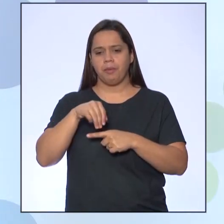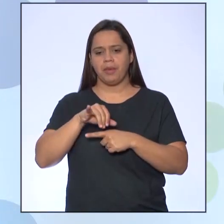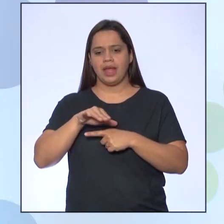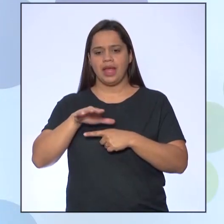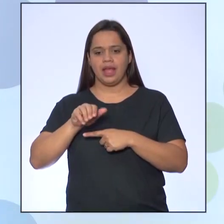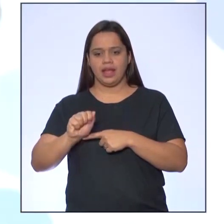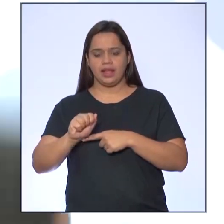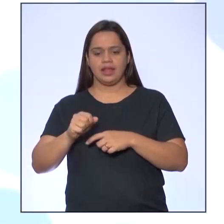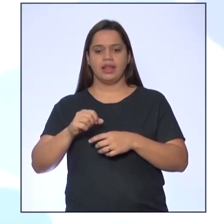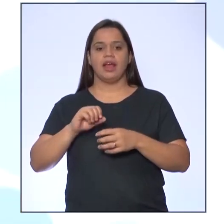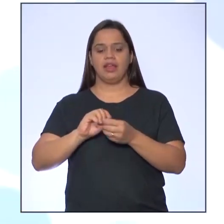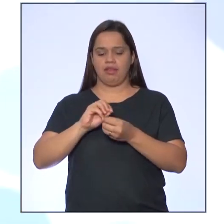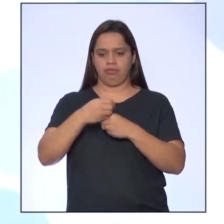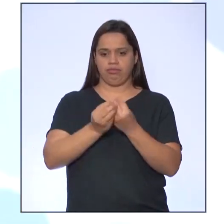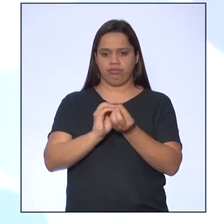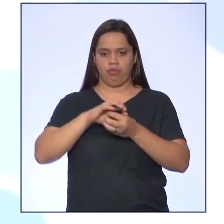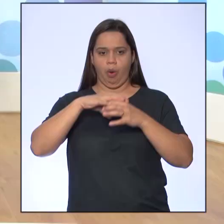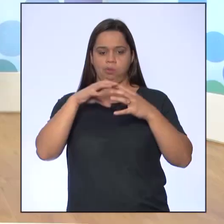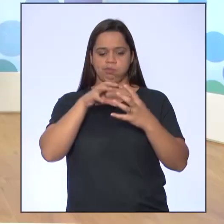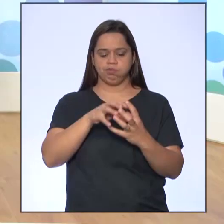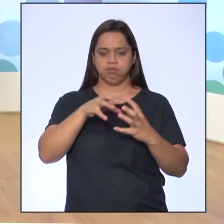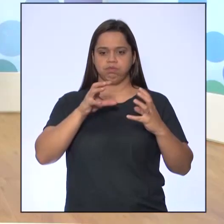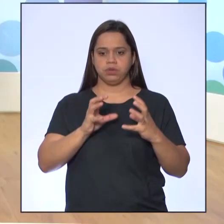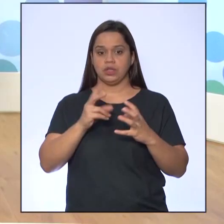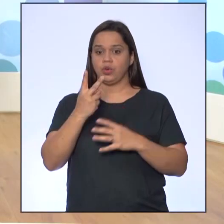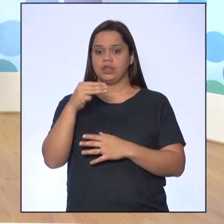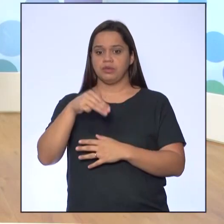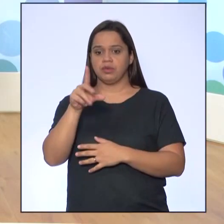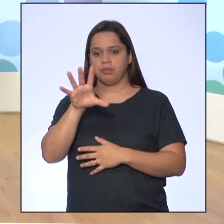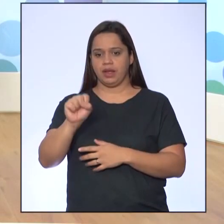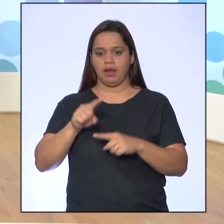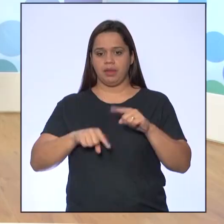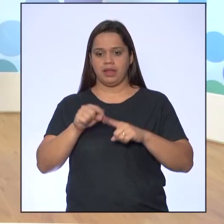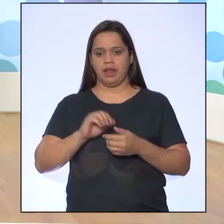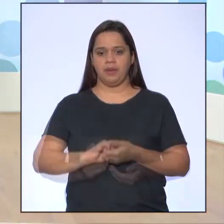bom? Vocês terão 2 minutinhos para buscar o material. Vamos lá?